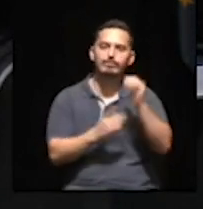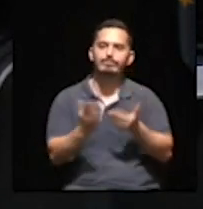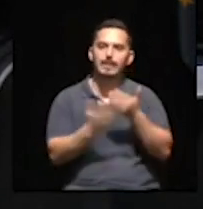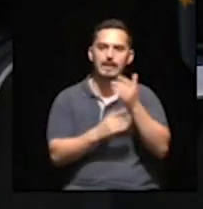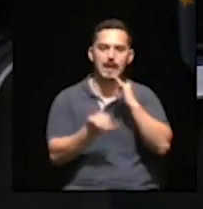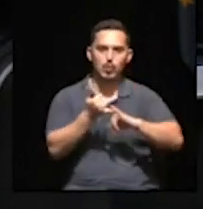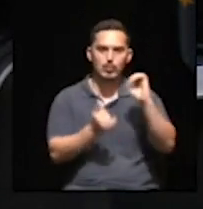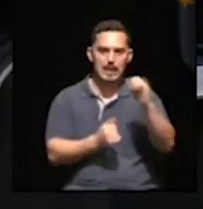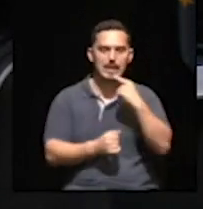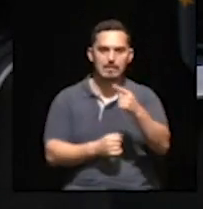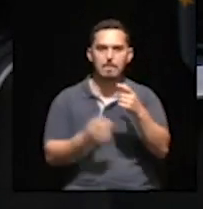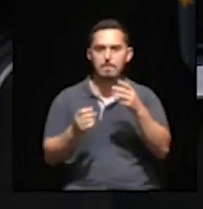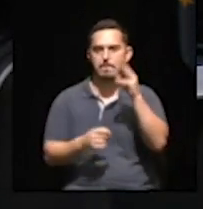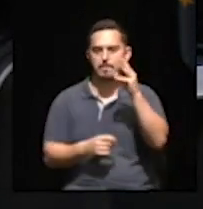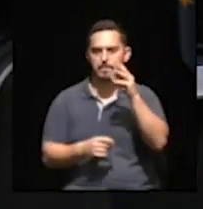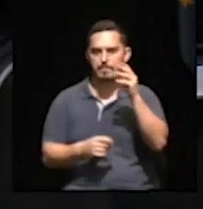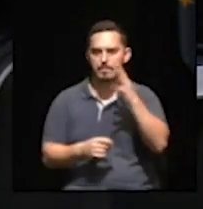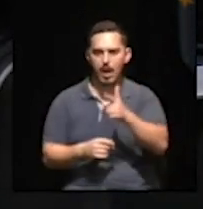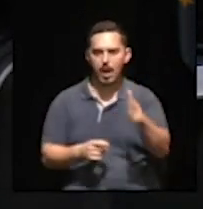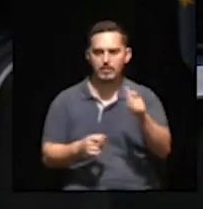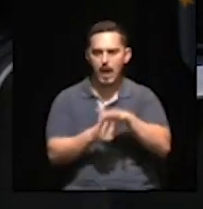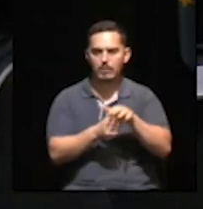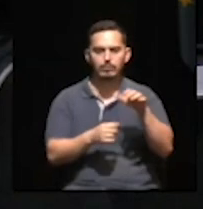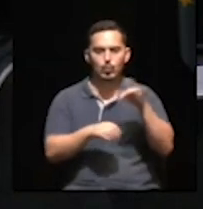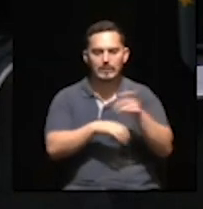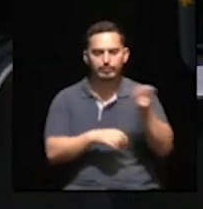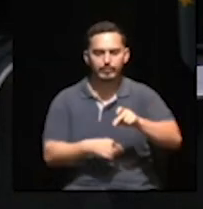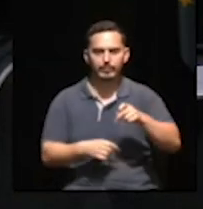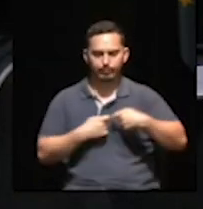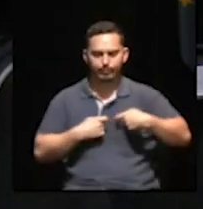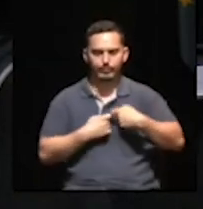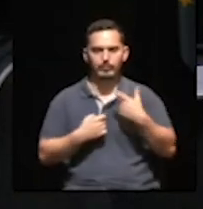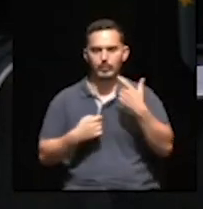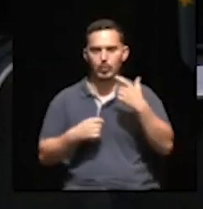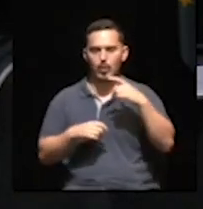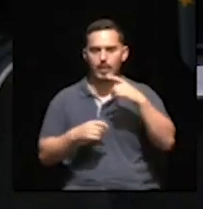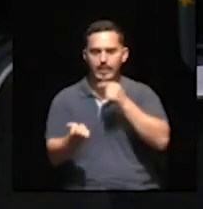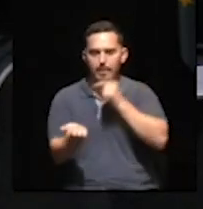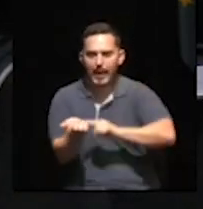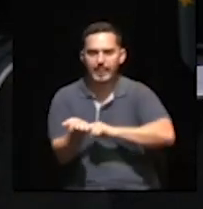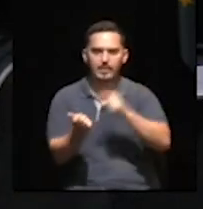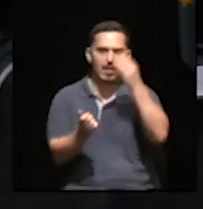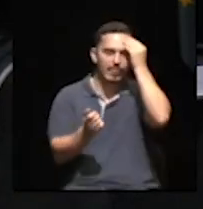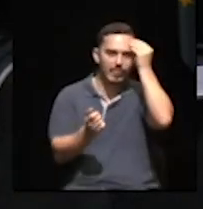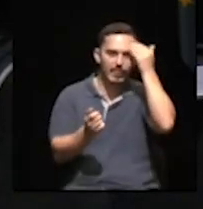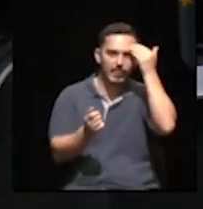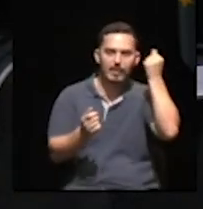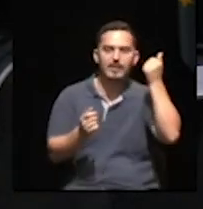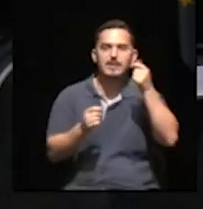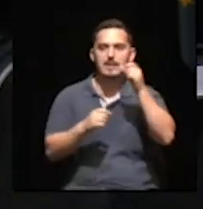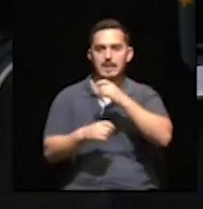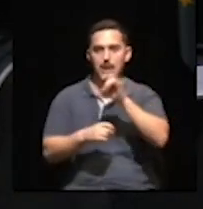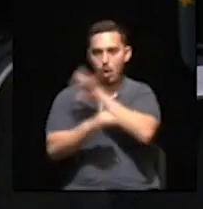associação zero que milhares de casos de doença por hipertensão arterial diabetes e demência em Lisboa e noutras cidades da Europa podem